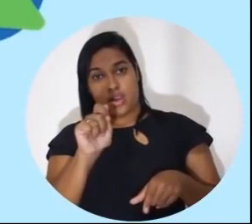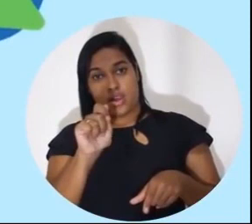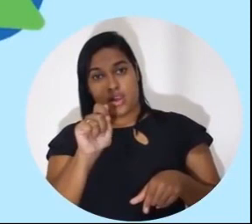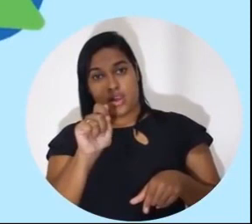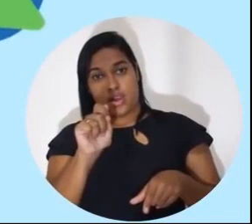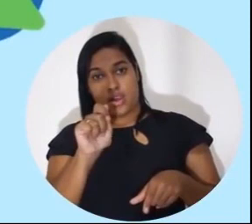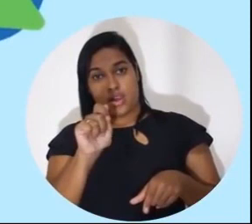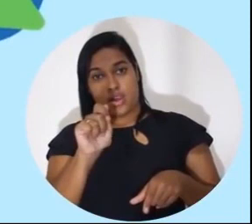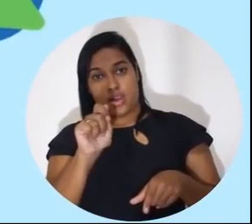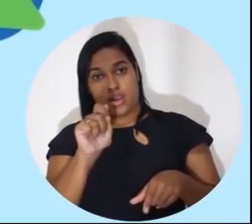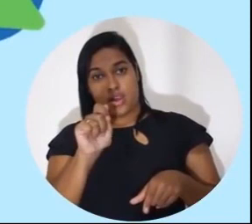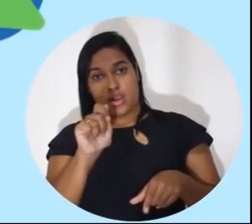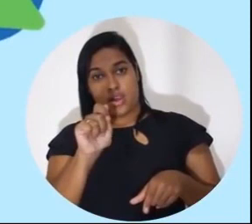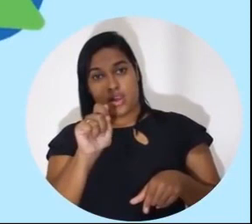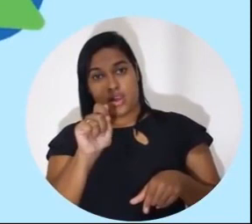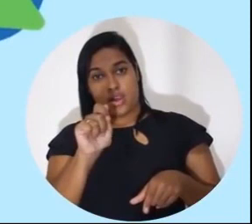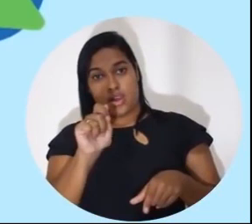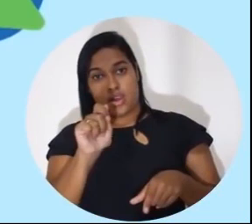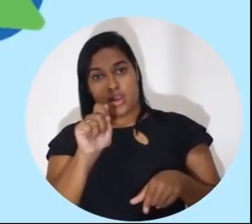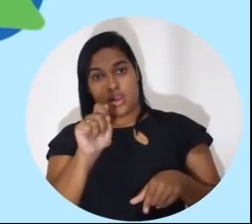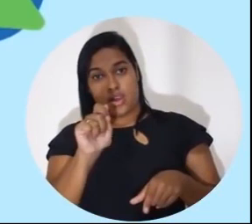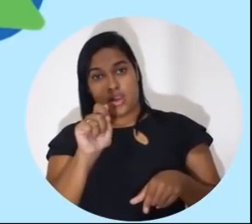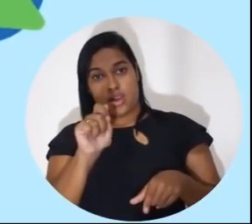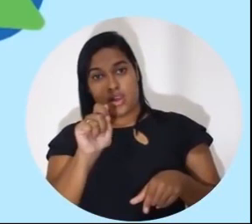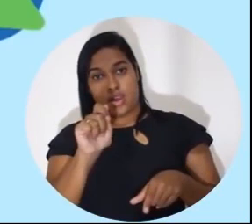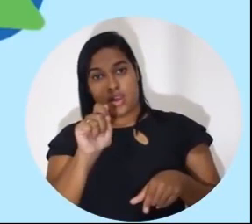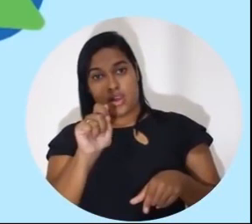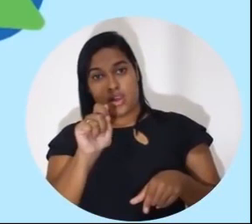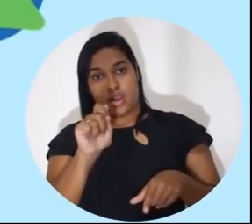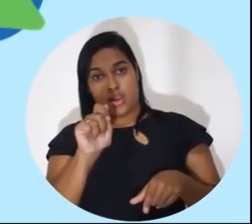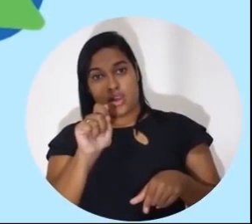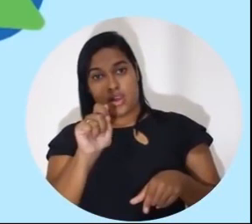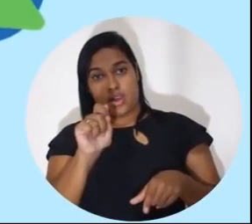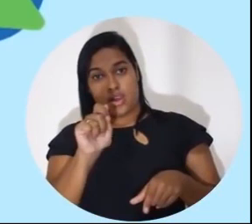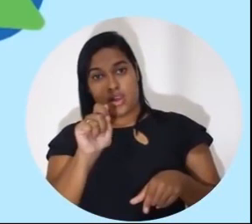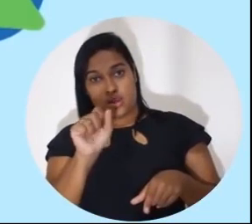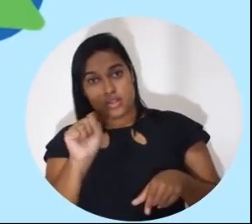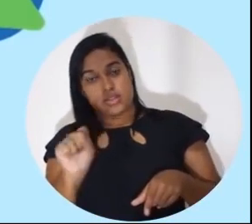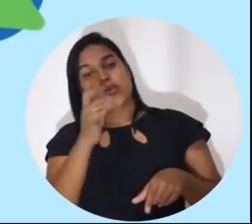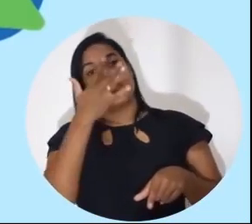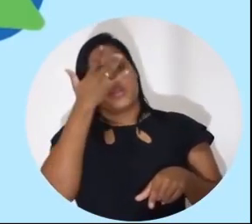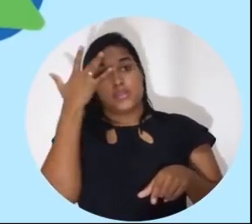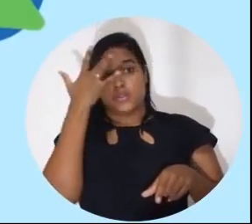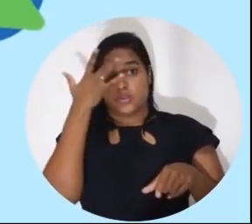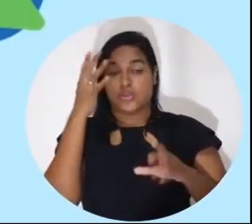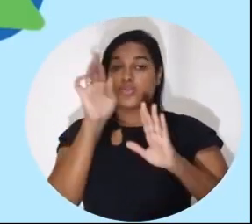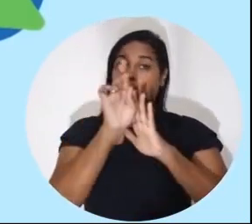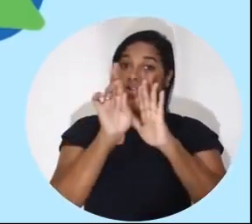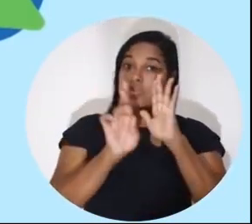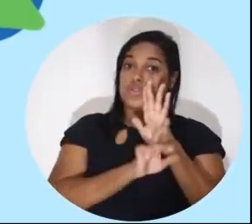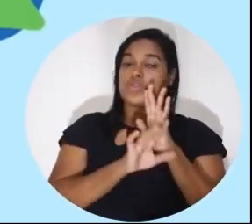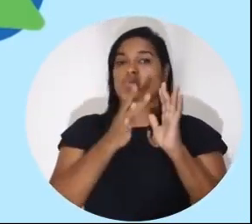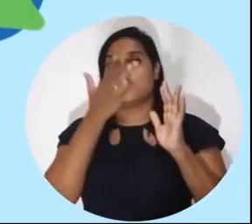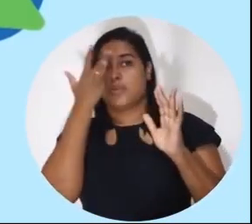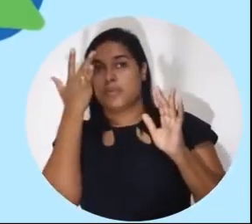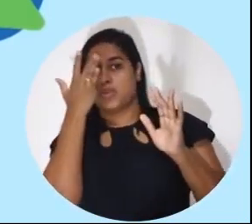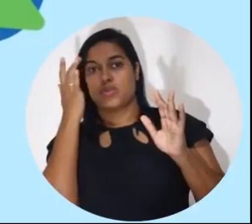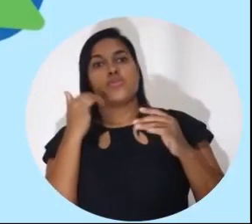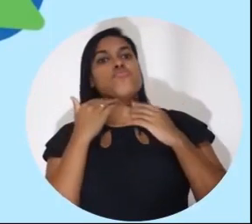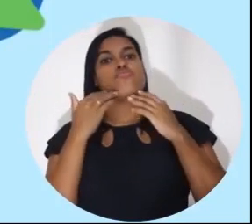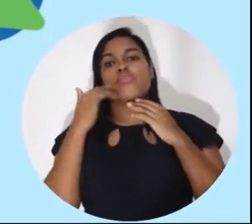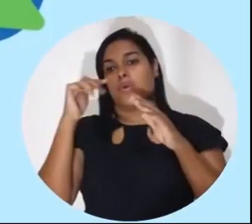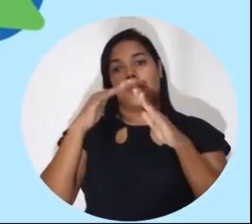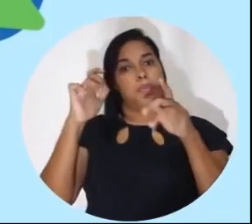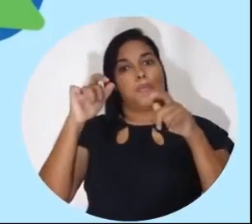esquerda, um avião, à direita, um navio, num formato de ilustração. registro de gastos de pessoas que não